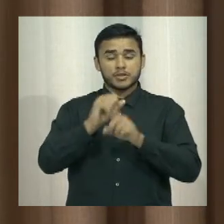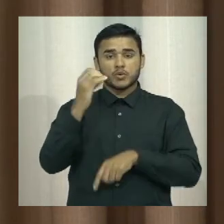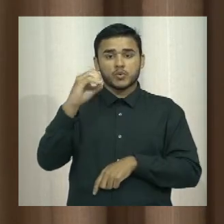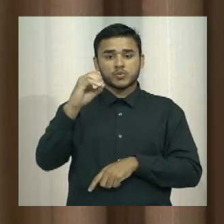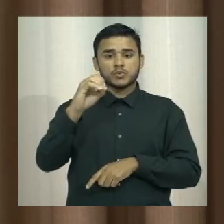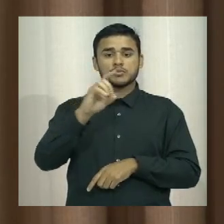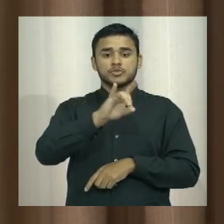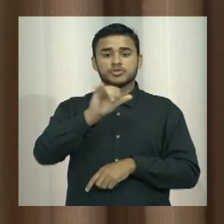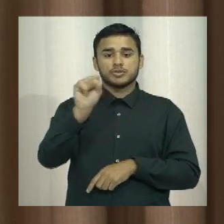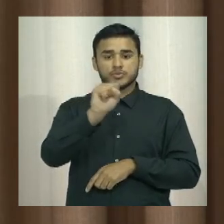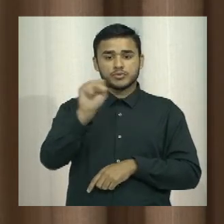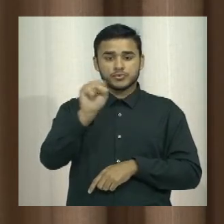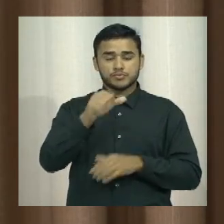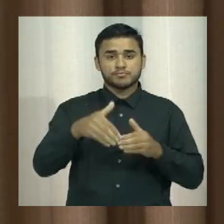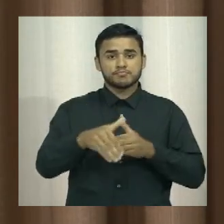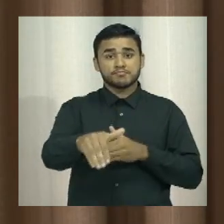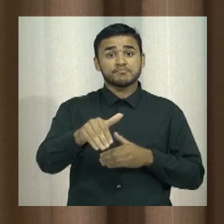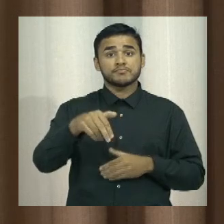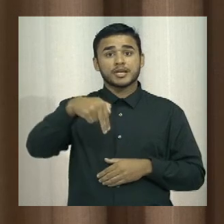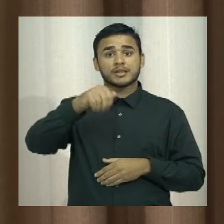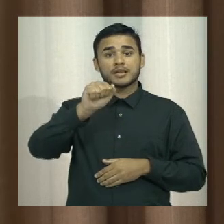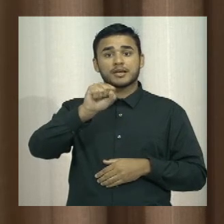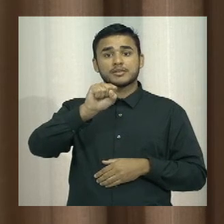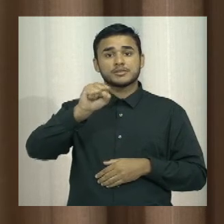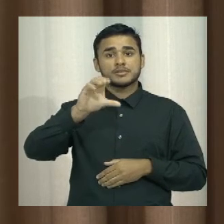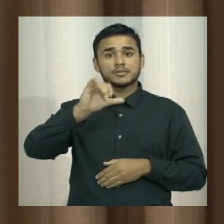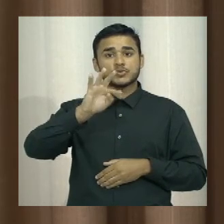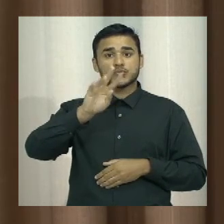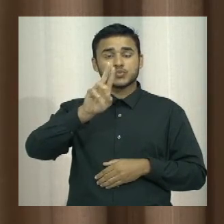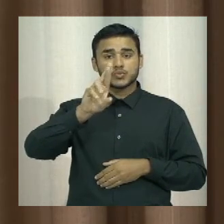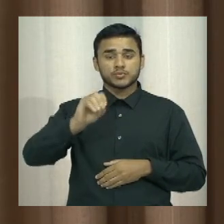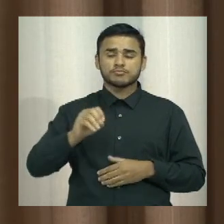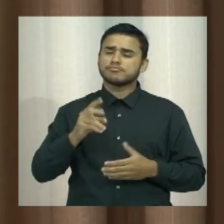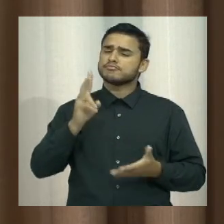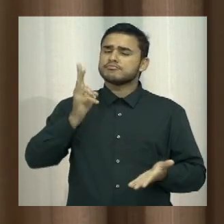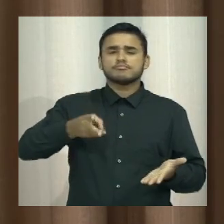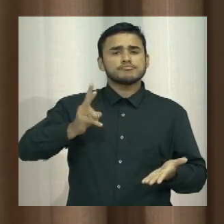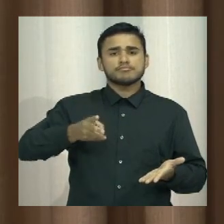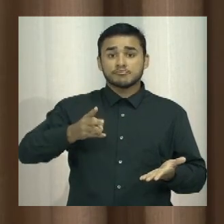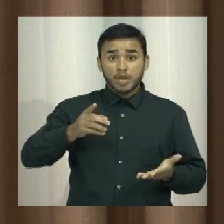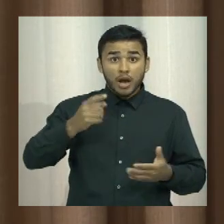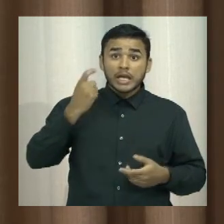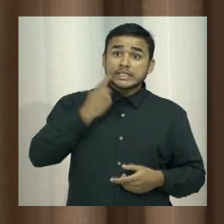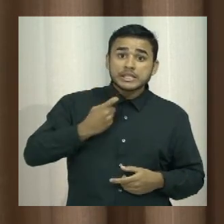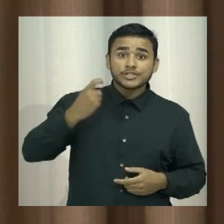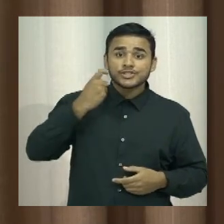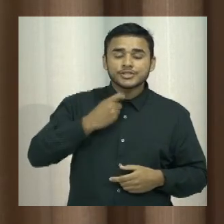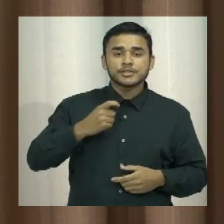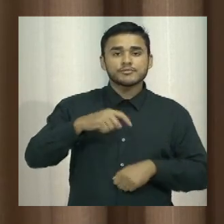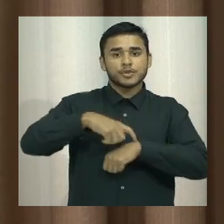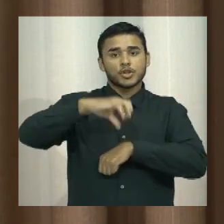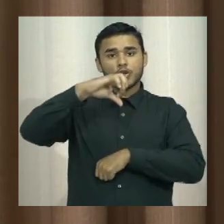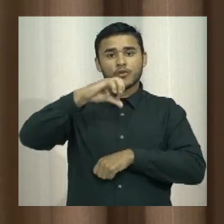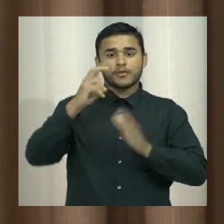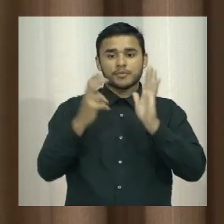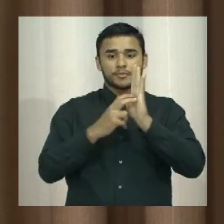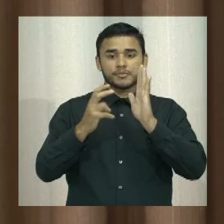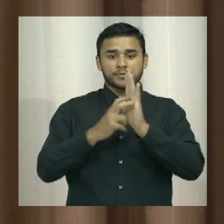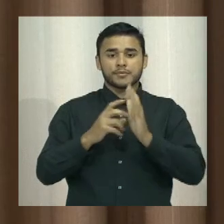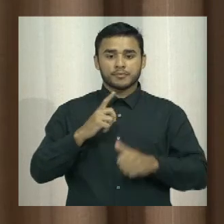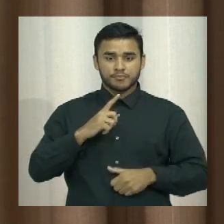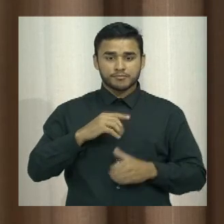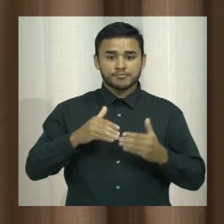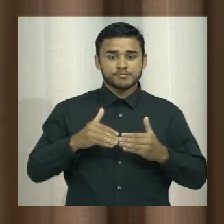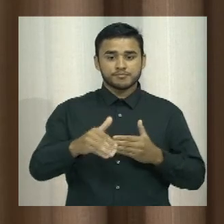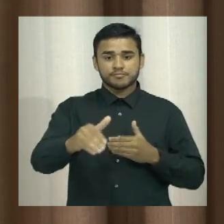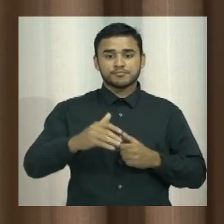calendário oficial de eventos. Não esqueça, a gente tem um encontro marcado toda sexta-feira às 9 horas da manhã com suas reprises aqui